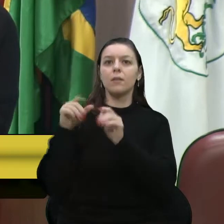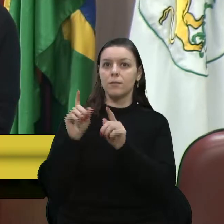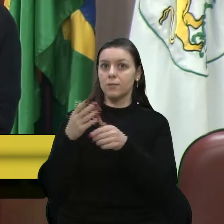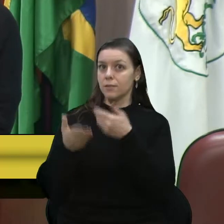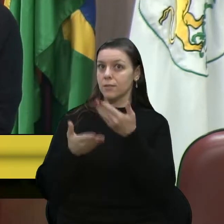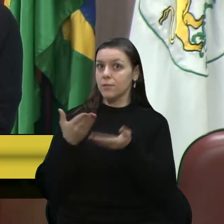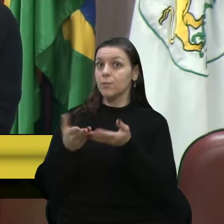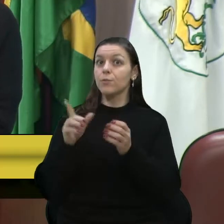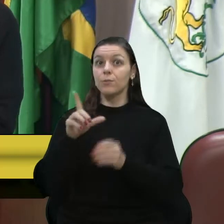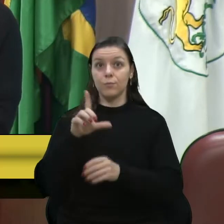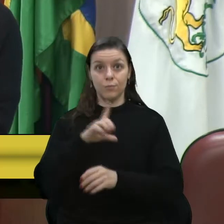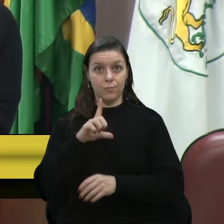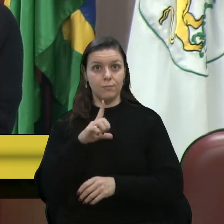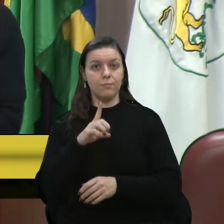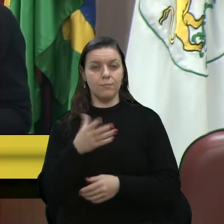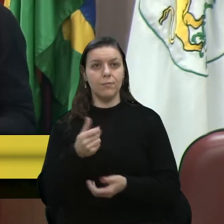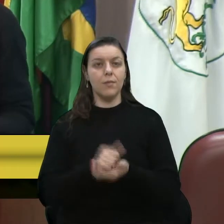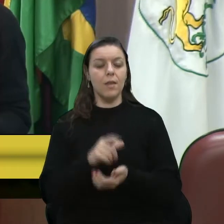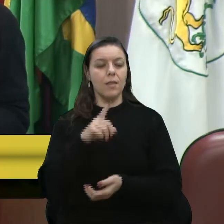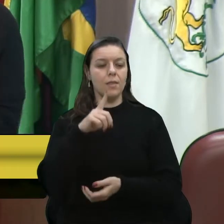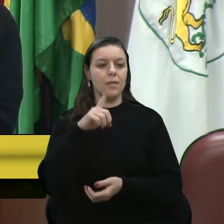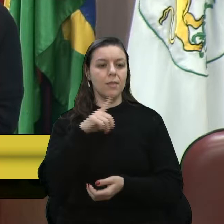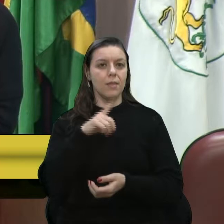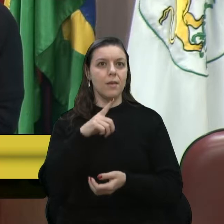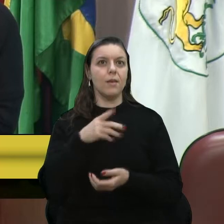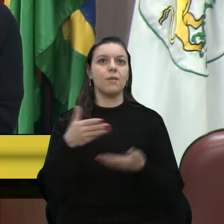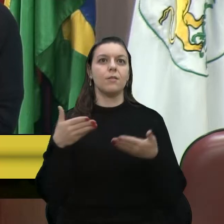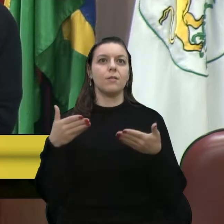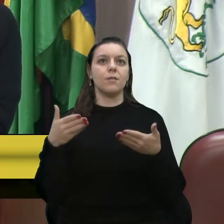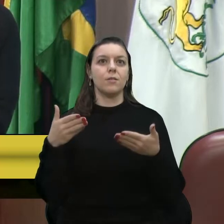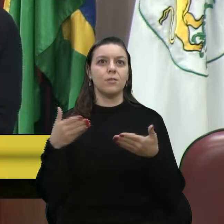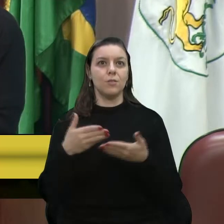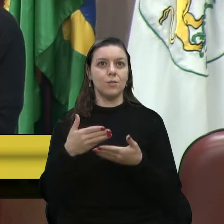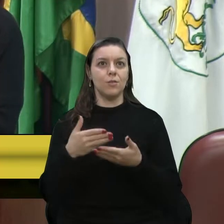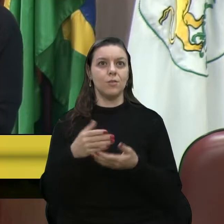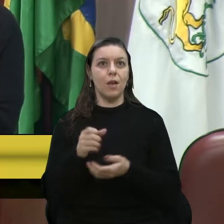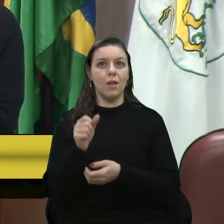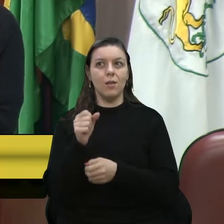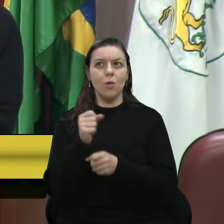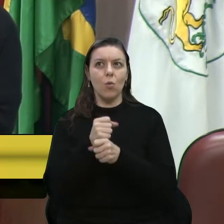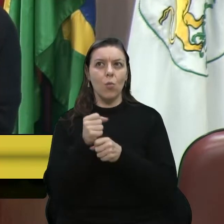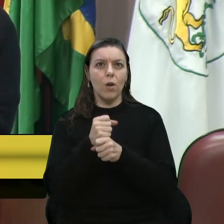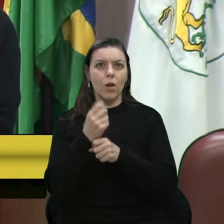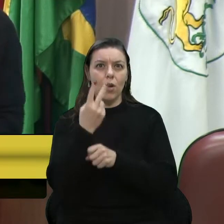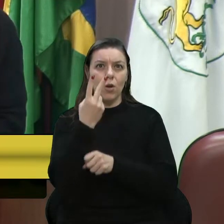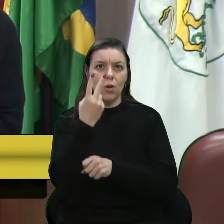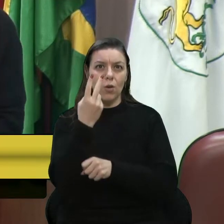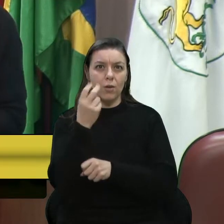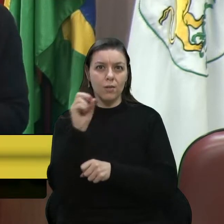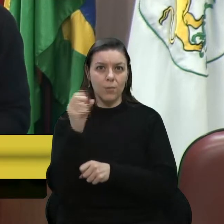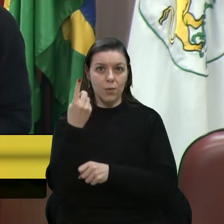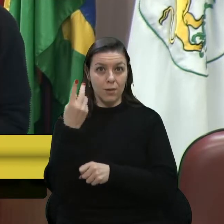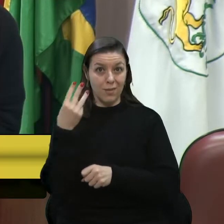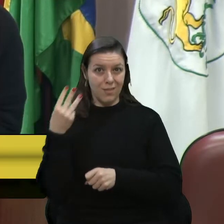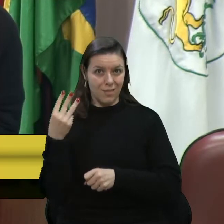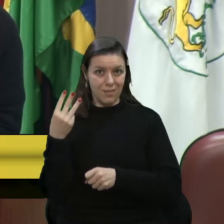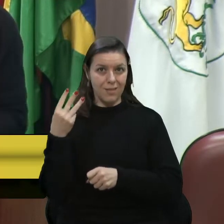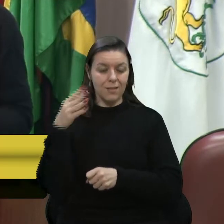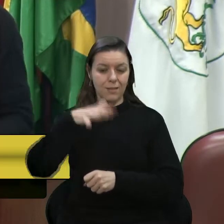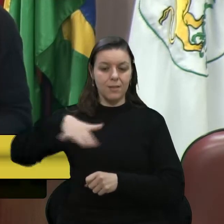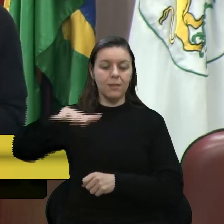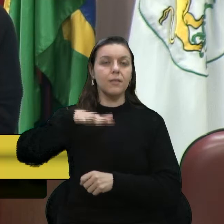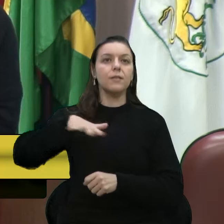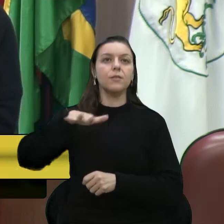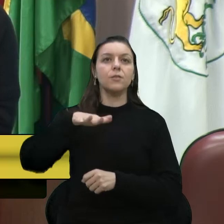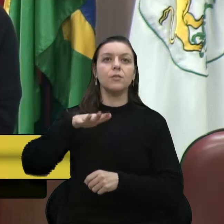existia. A gente teve a existência desse serviço até o ano de 2013 na região